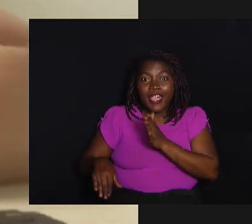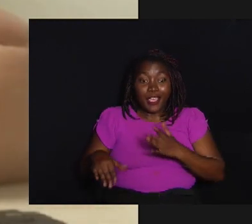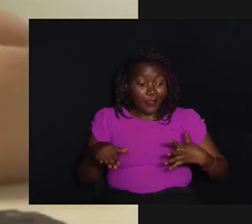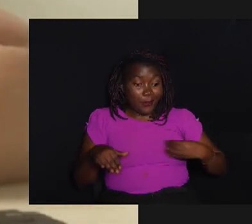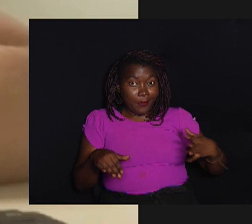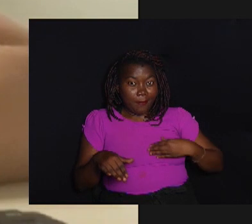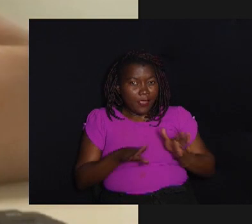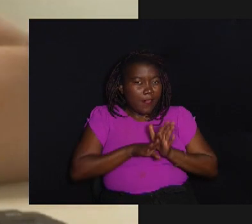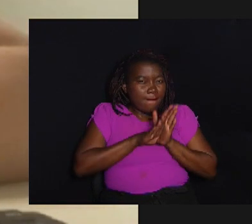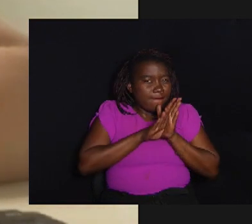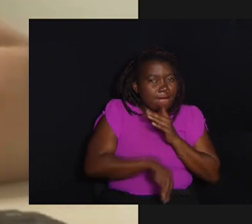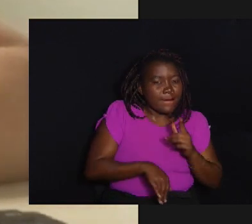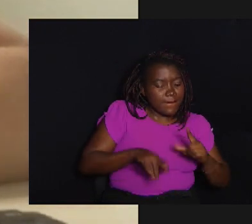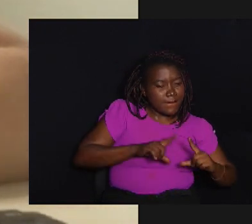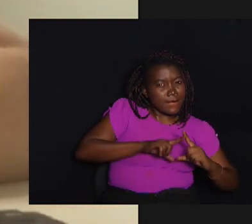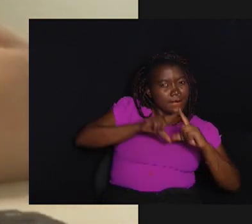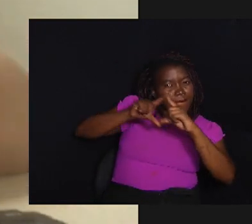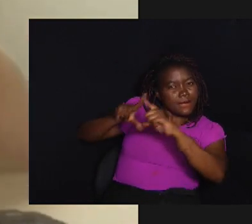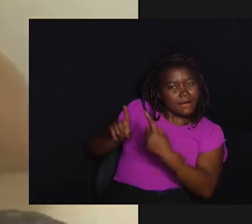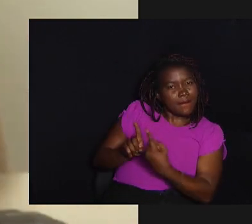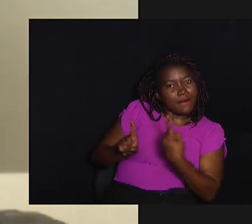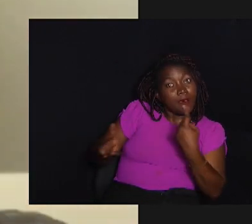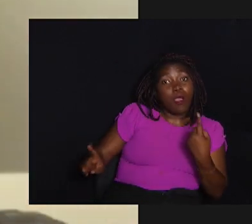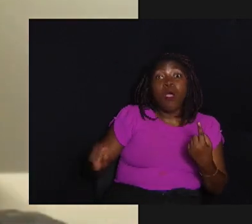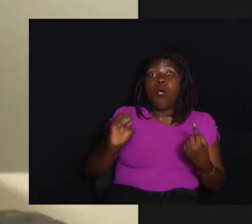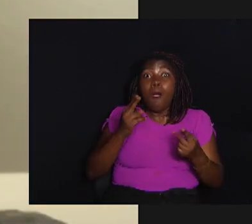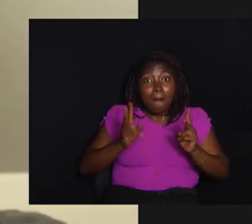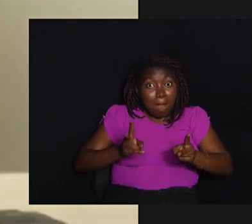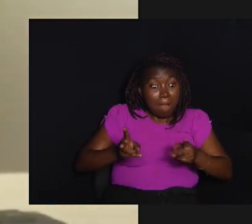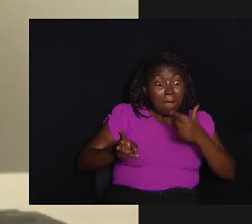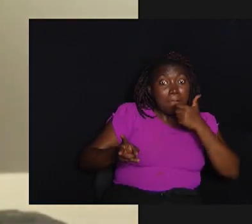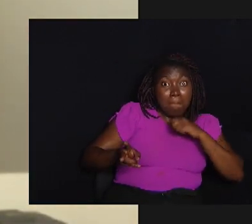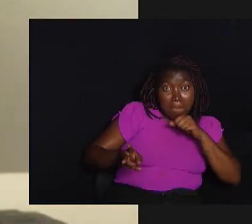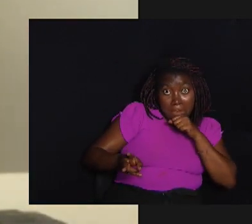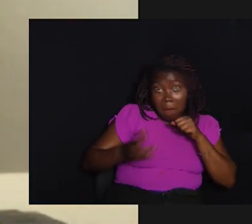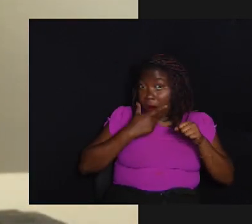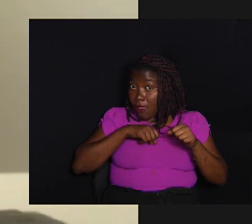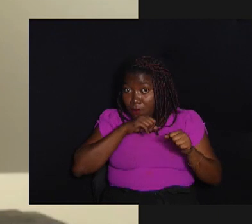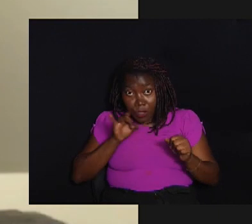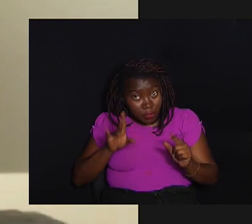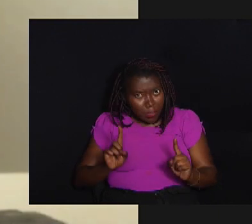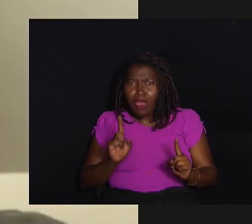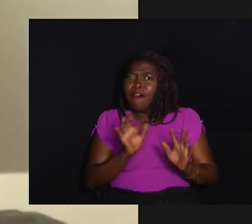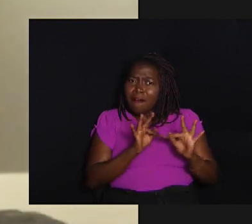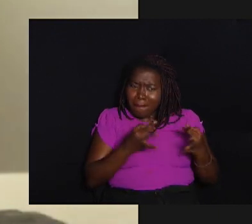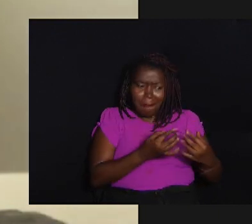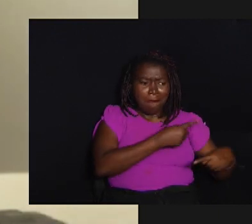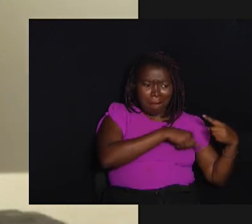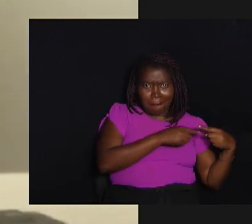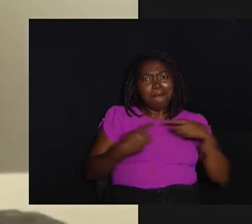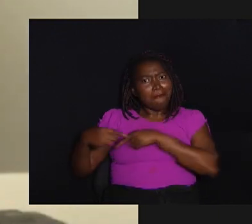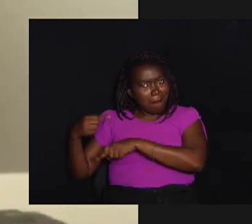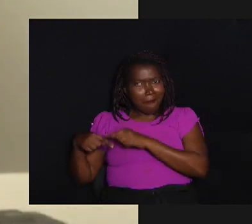deles. E não só o próprio genitor ou a genitora, mas também a família, né, paterna ou materna. Então,